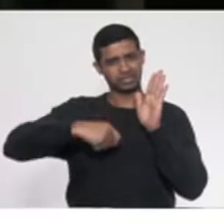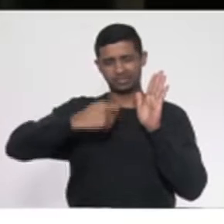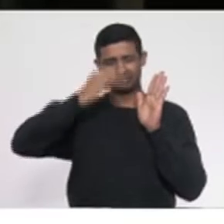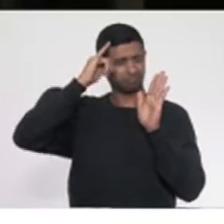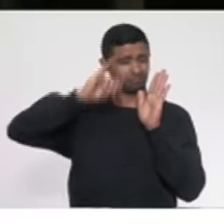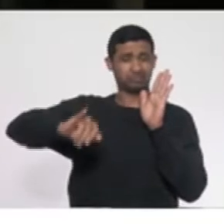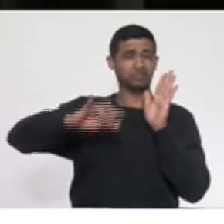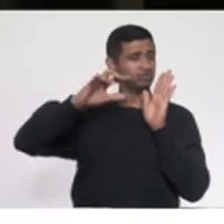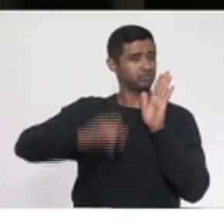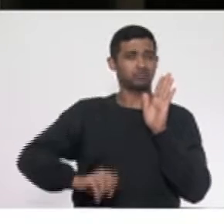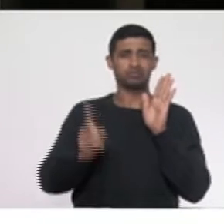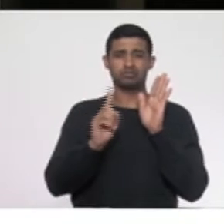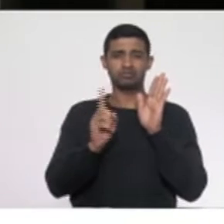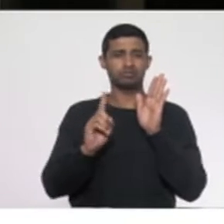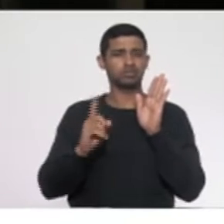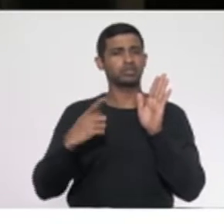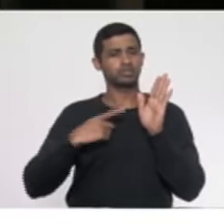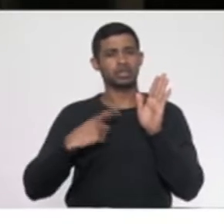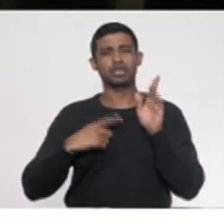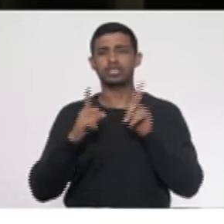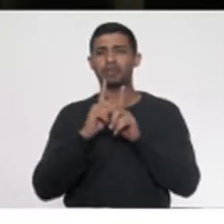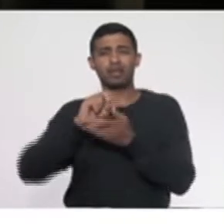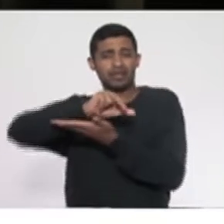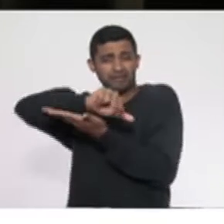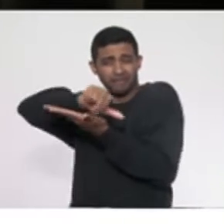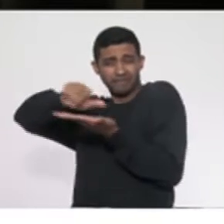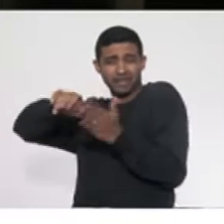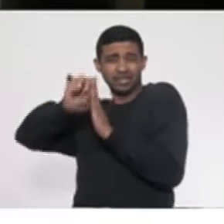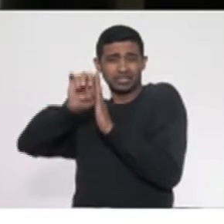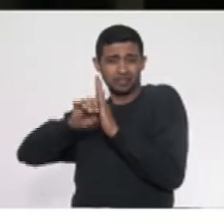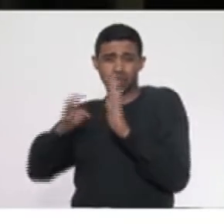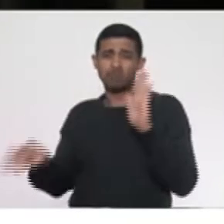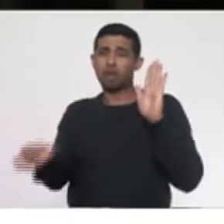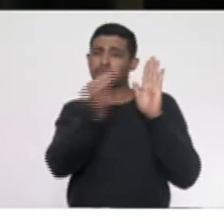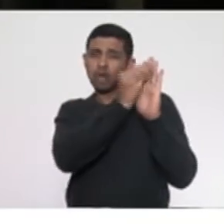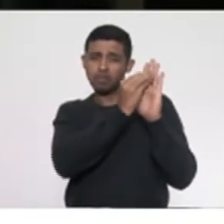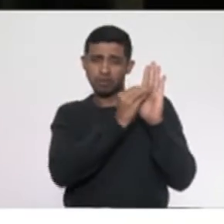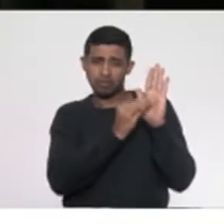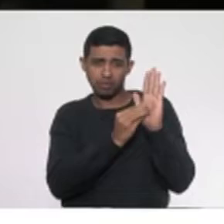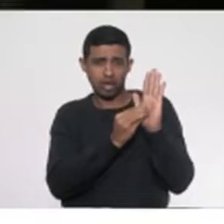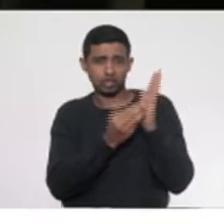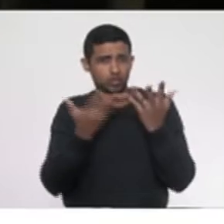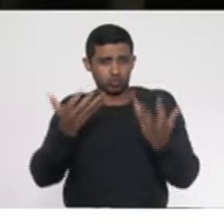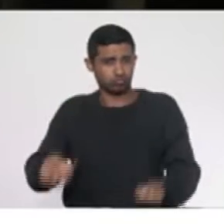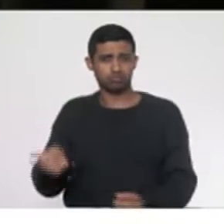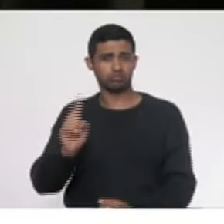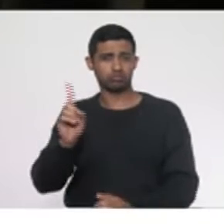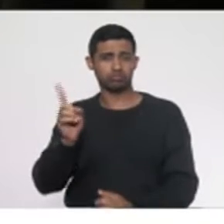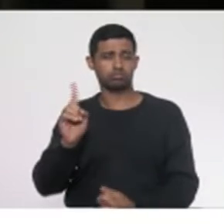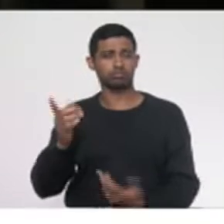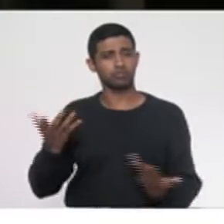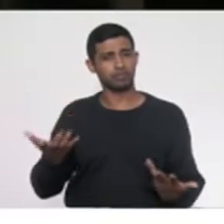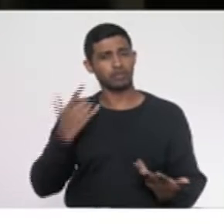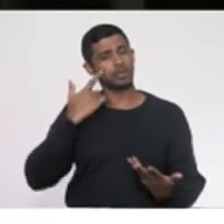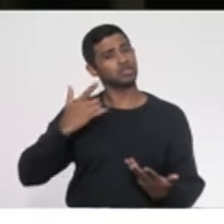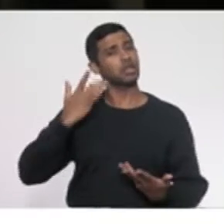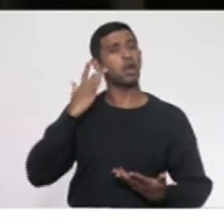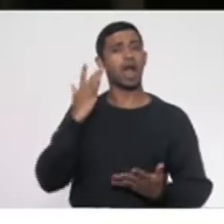outra ponta, incluir uma série de outras emendas que não foram acolhidas e que eu acho que merecem